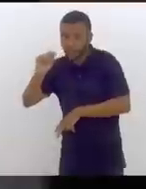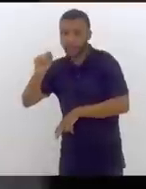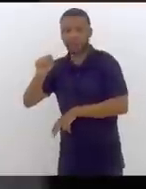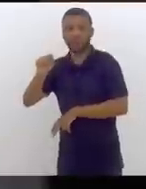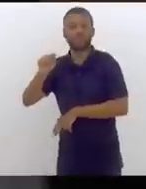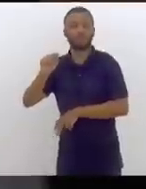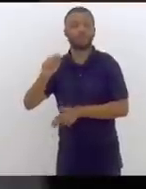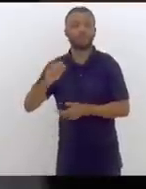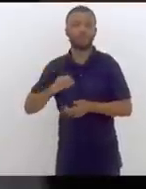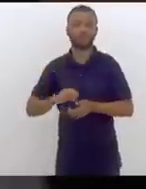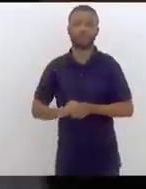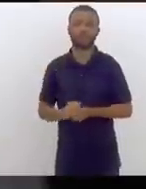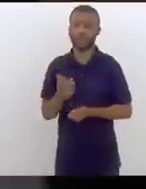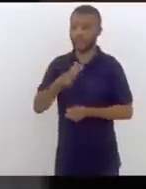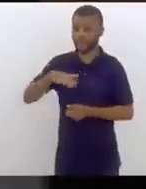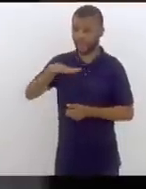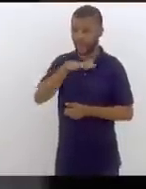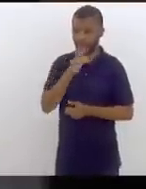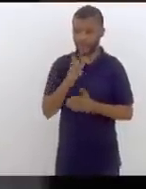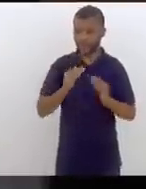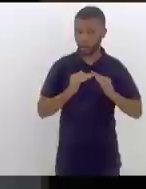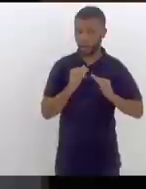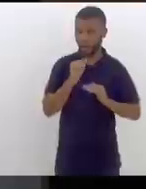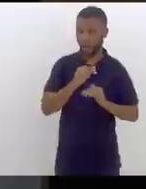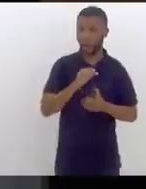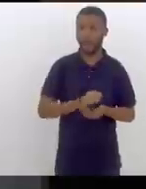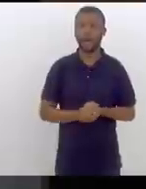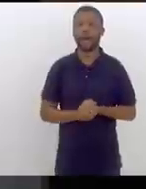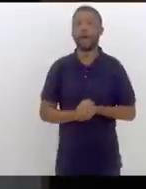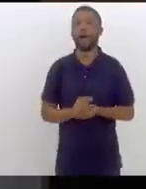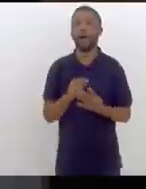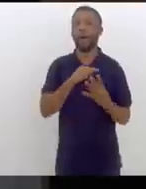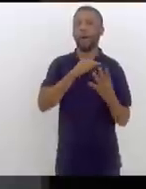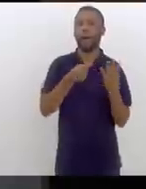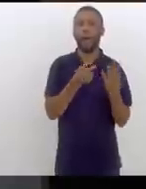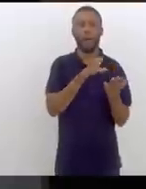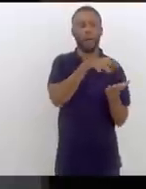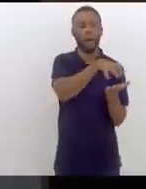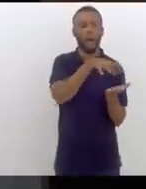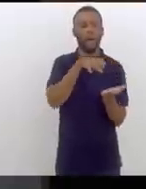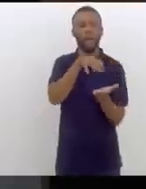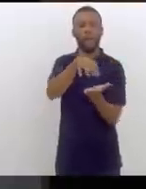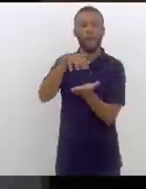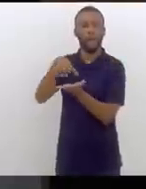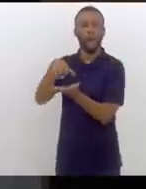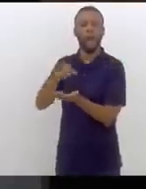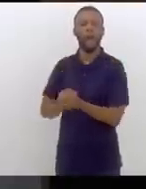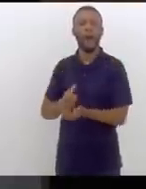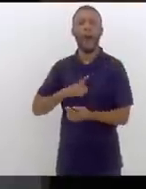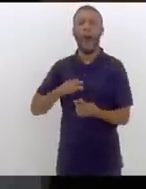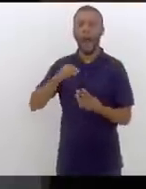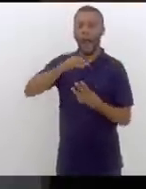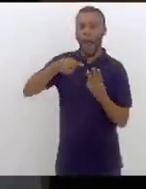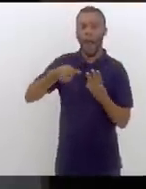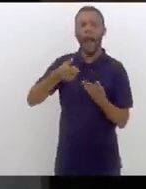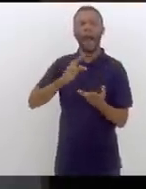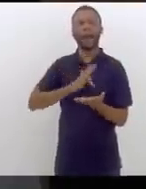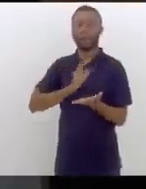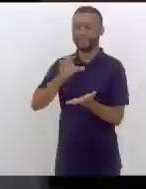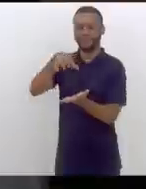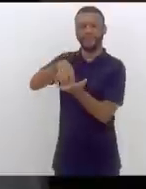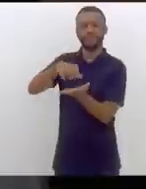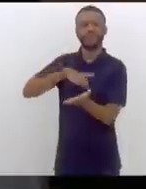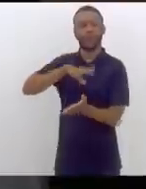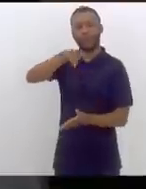é a área que eu moro tem são quatro batalhões tem três batalhões que tem uma escala